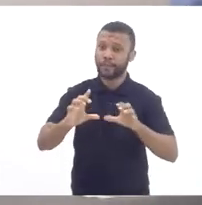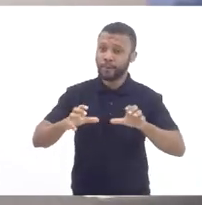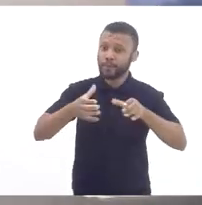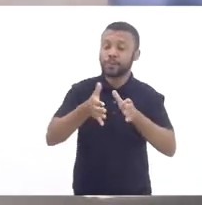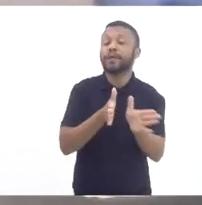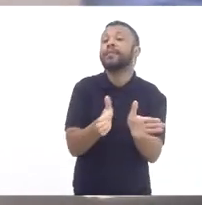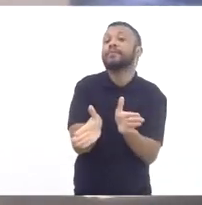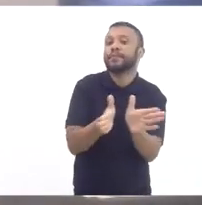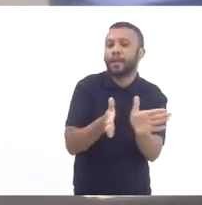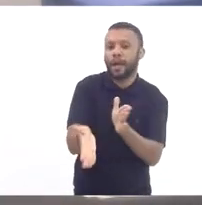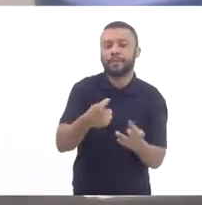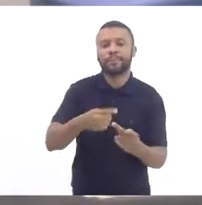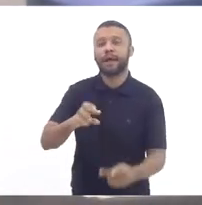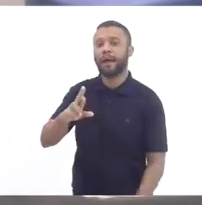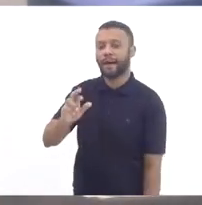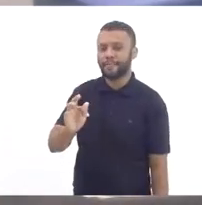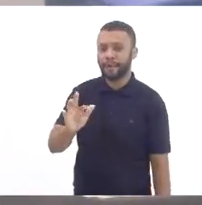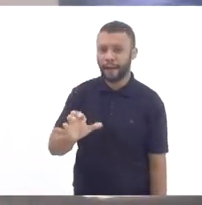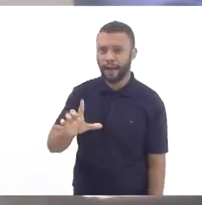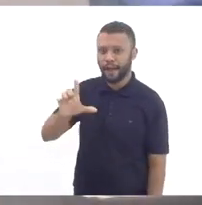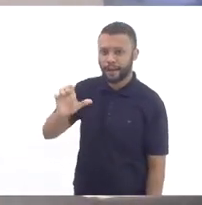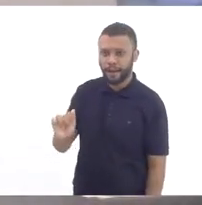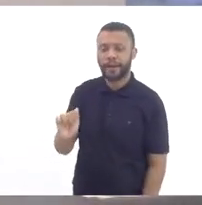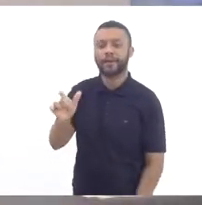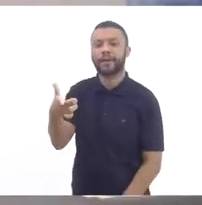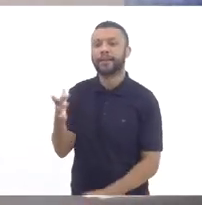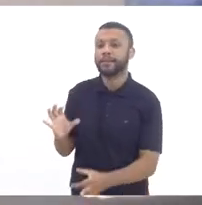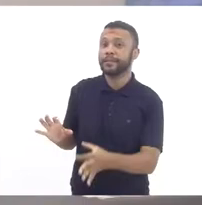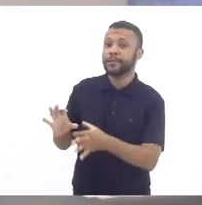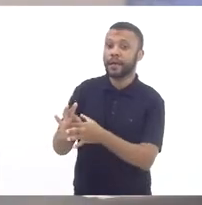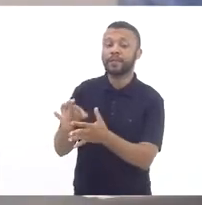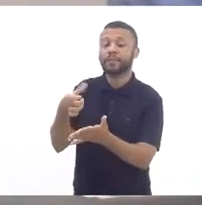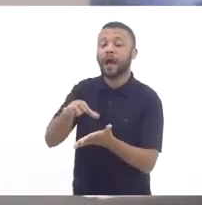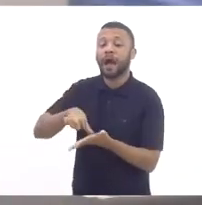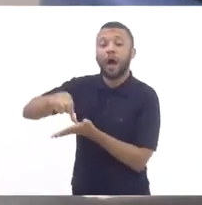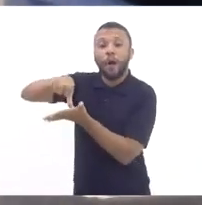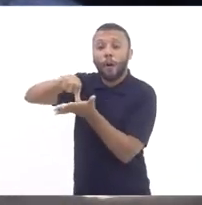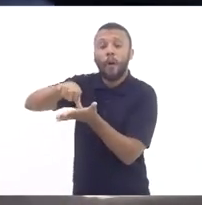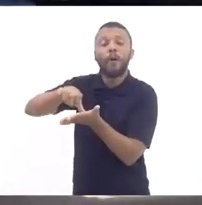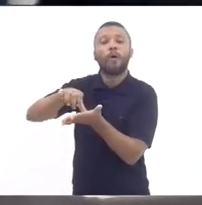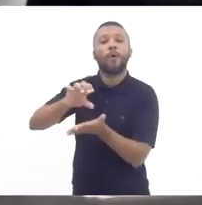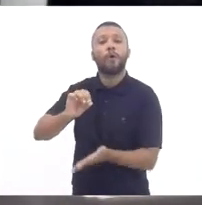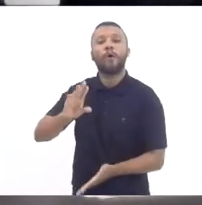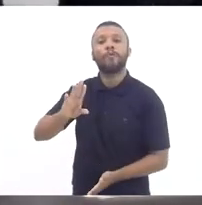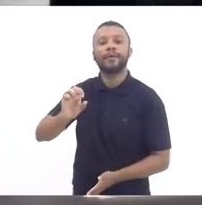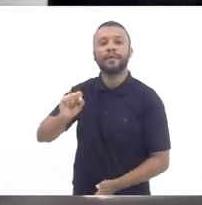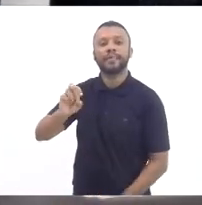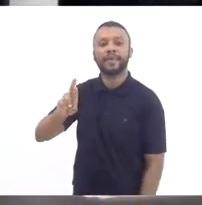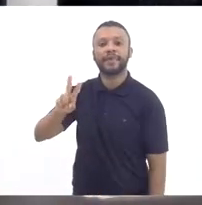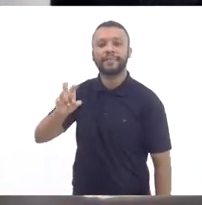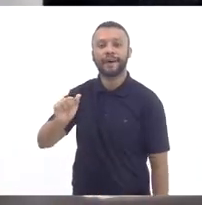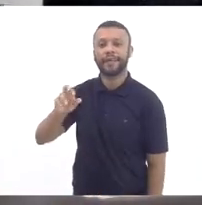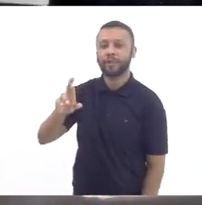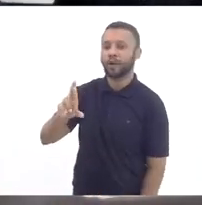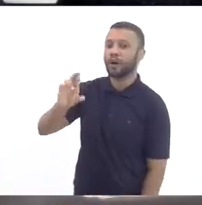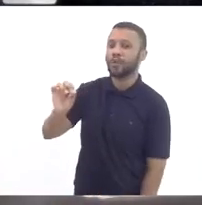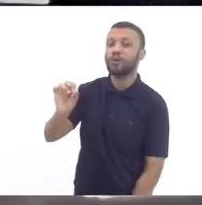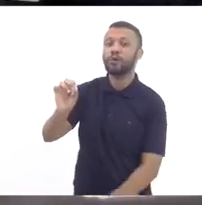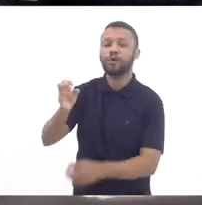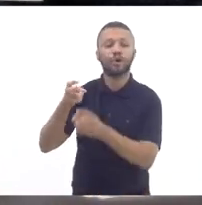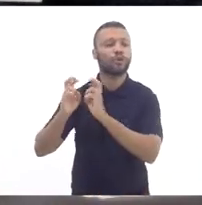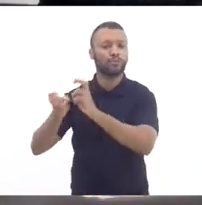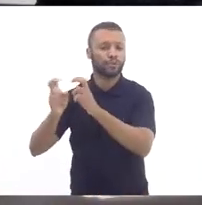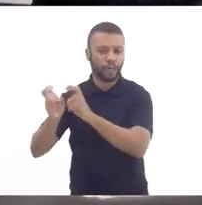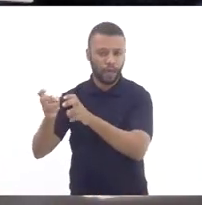Rafaela Alergaria, da ONG Observatório dos Trens. Estão presentes todos aí? Sim, obrigado. Deficiente visual está ali, do verde.